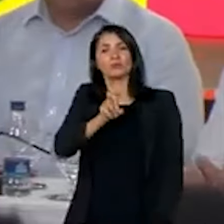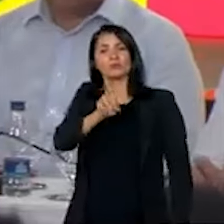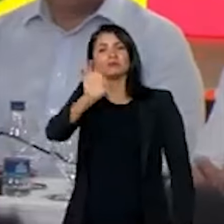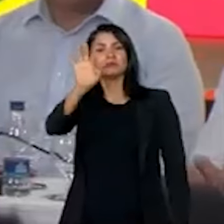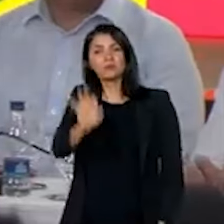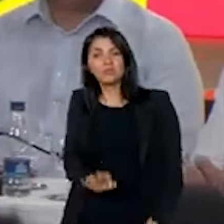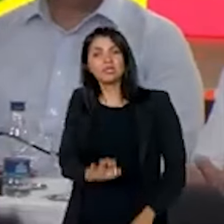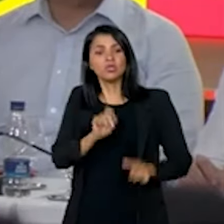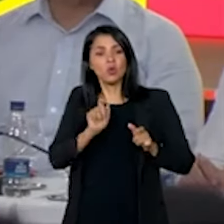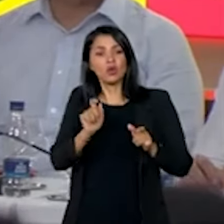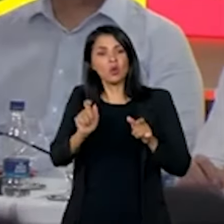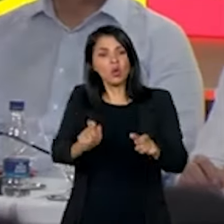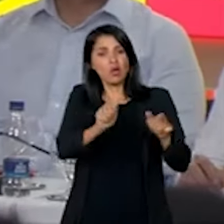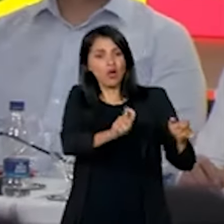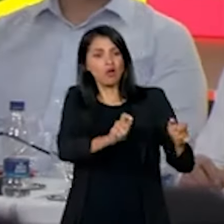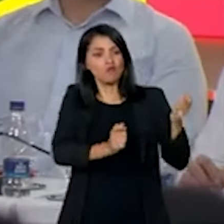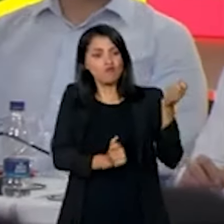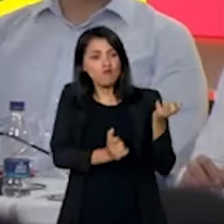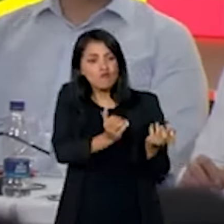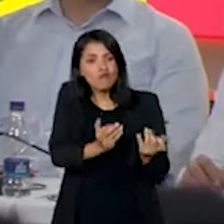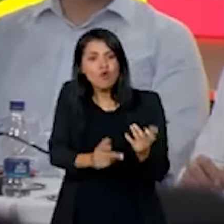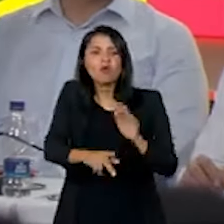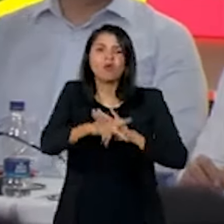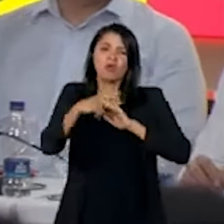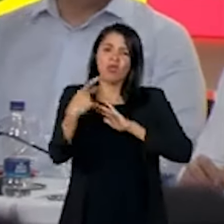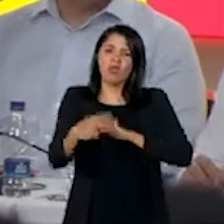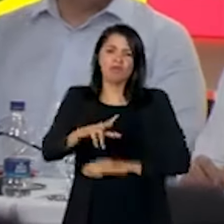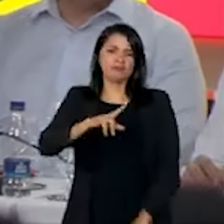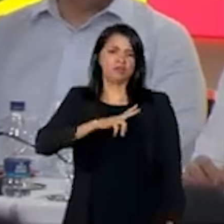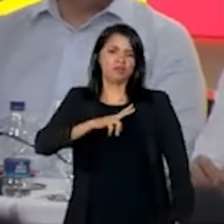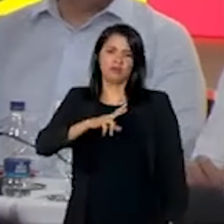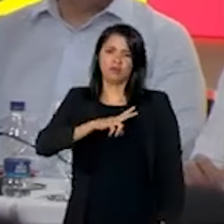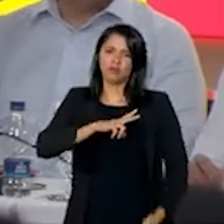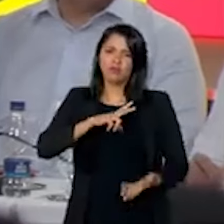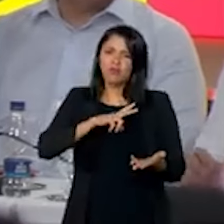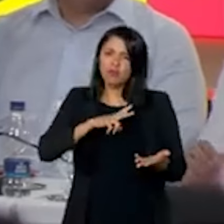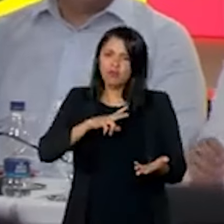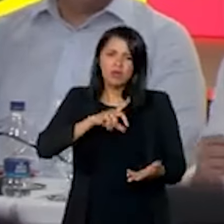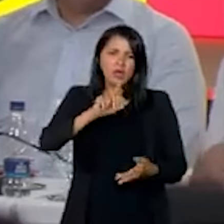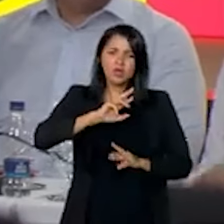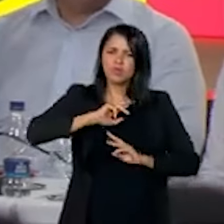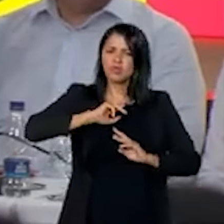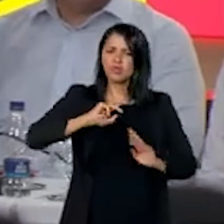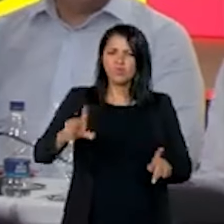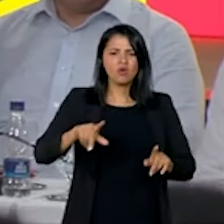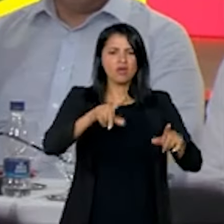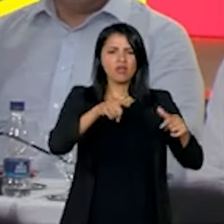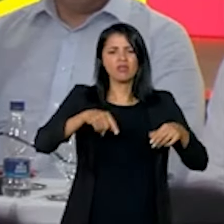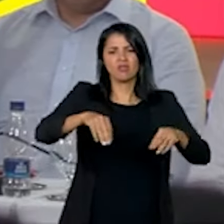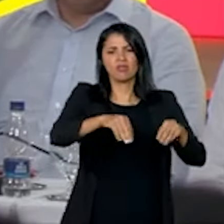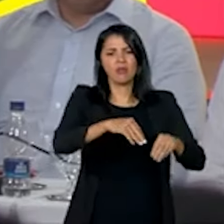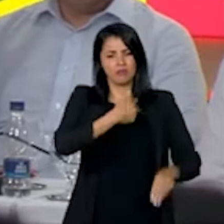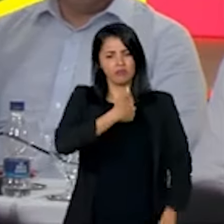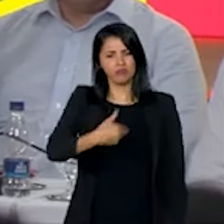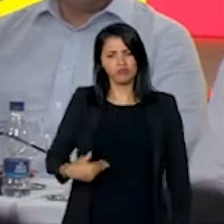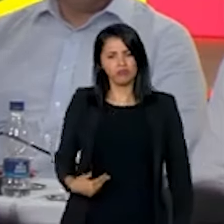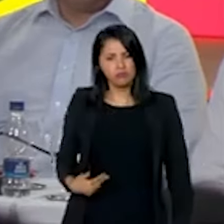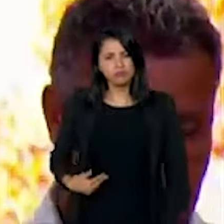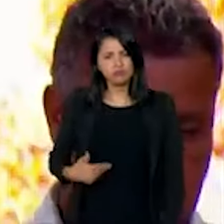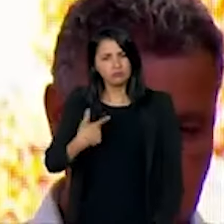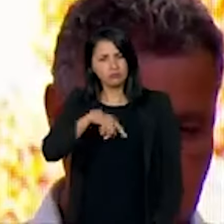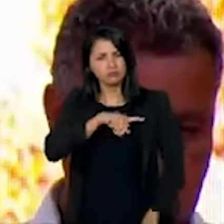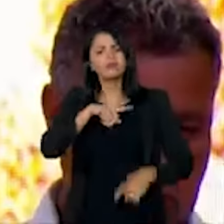85% das propriedades atingidas são propriedades privadas, não são terras públicas. Então,